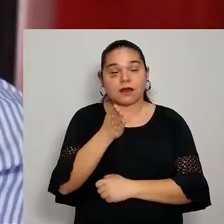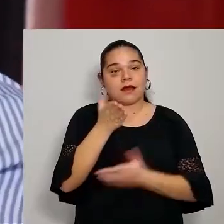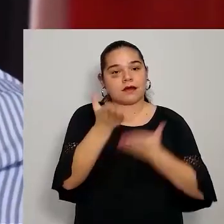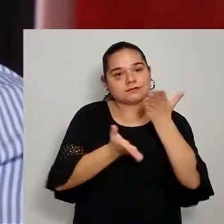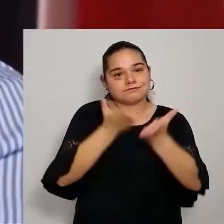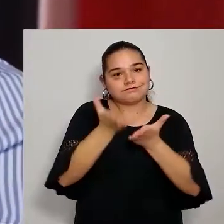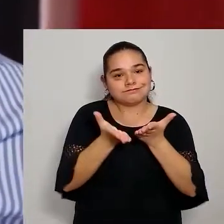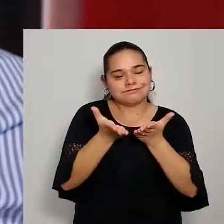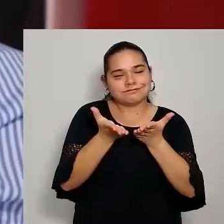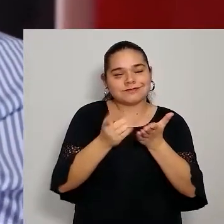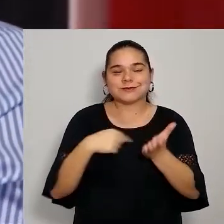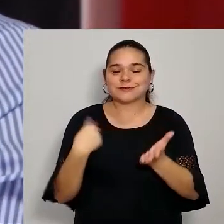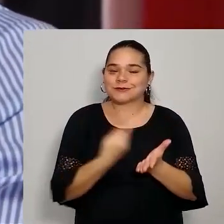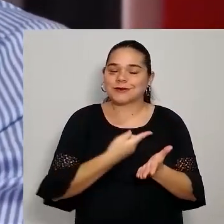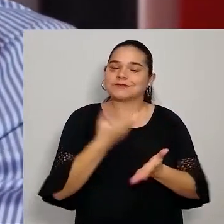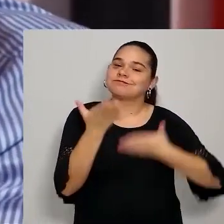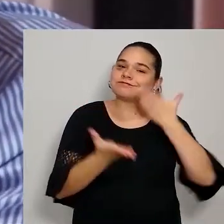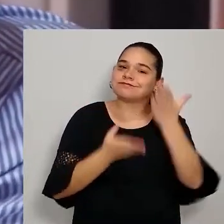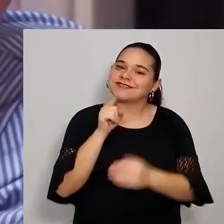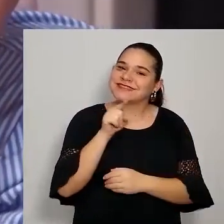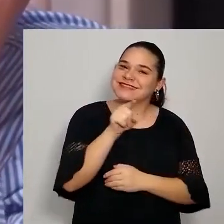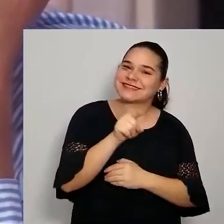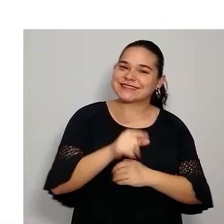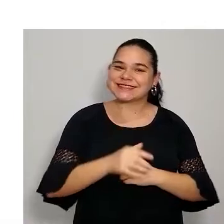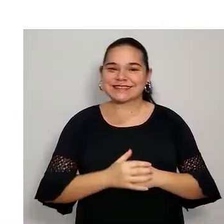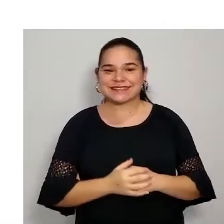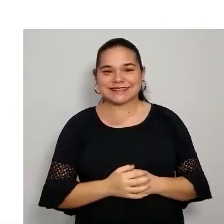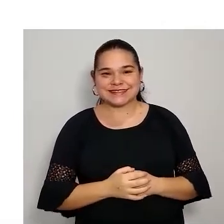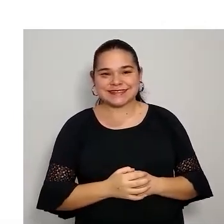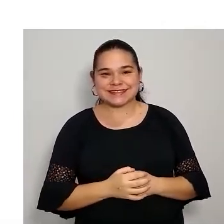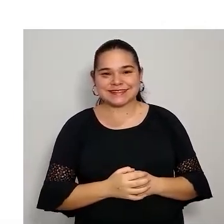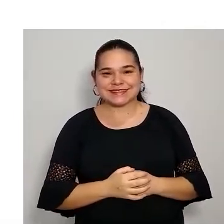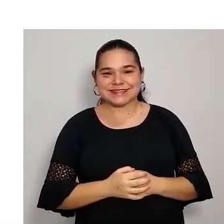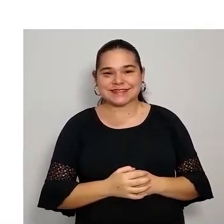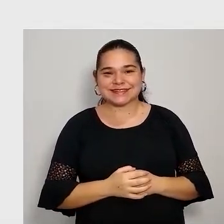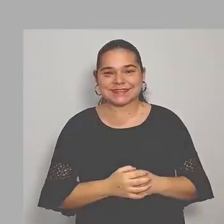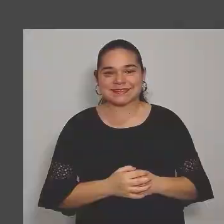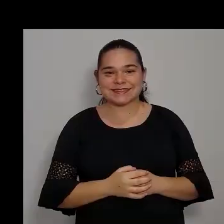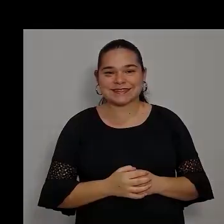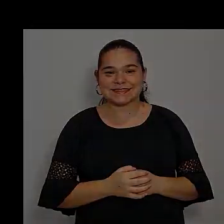cimec.com.br/atendimento. Estamos à disposição para lhe atender.